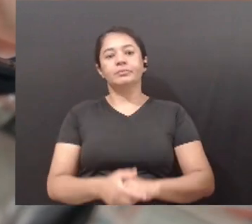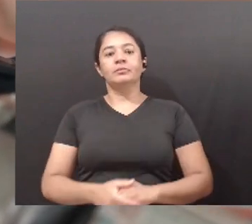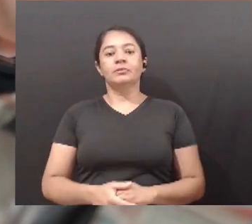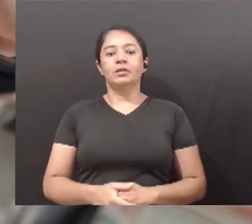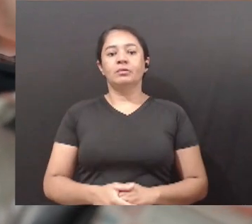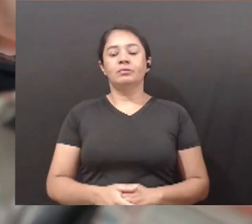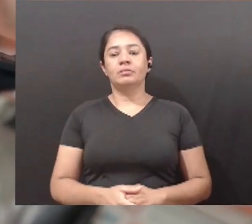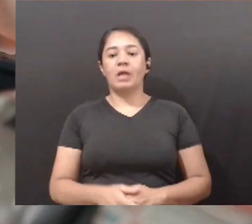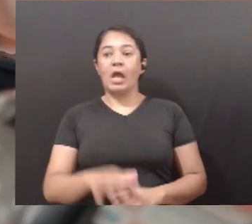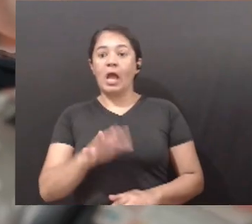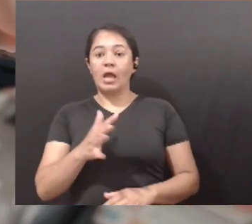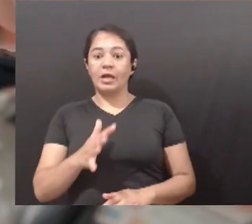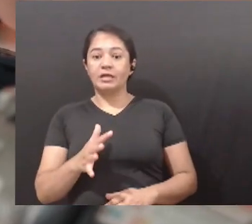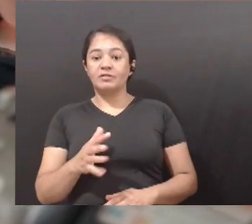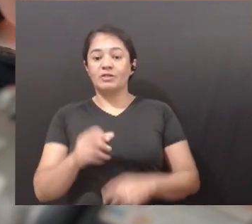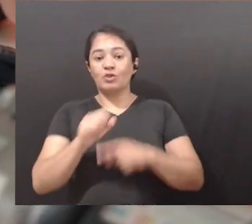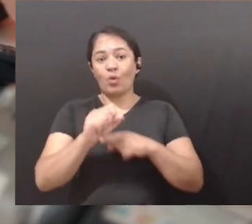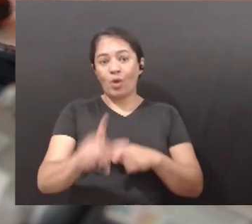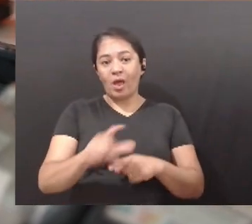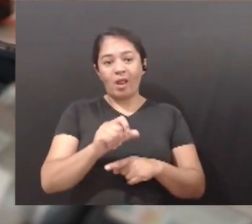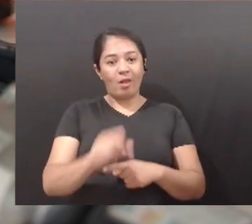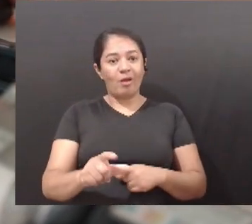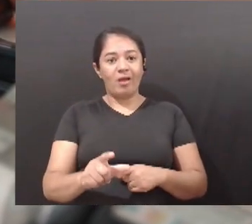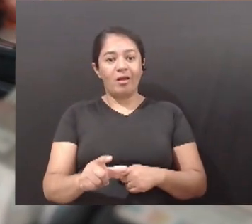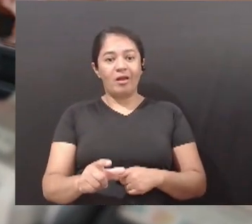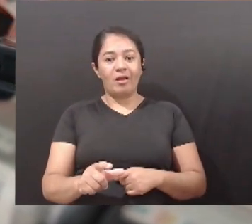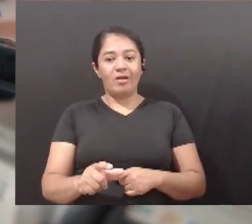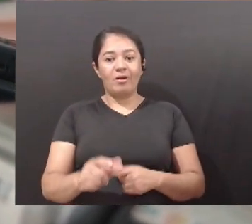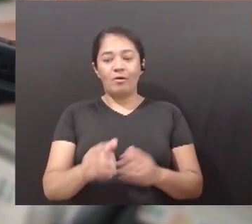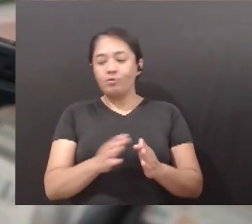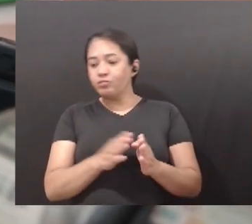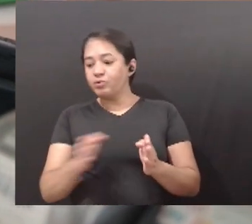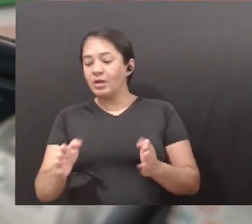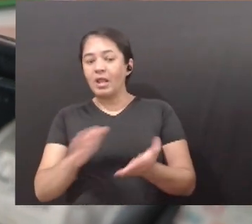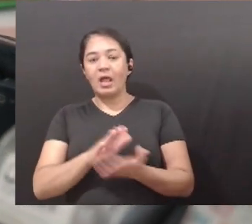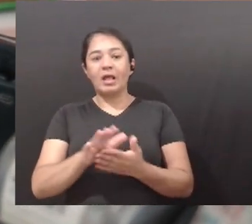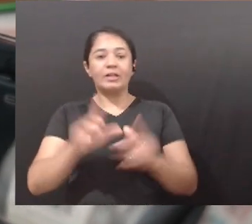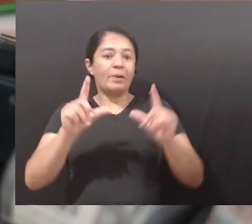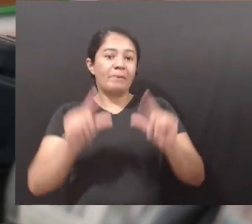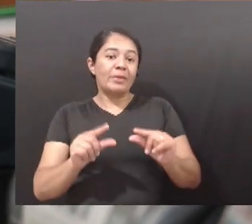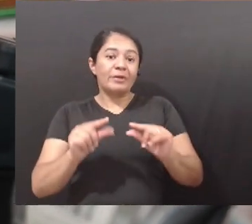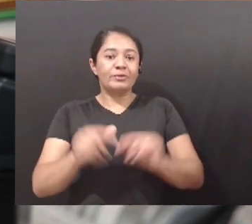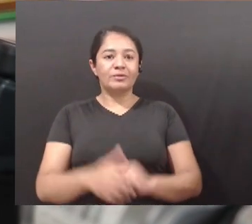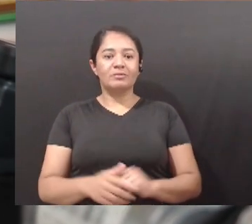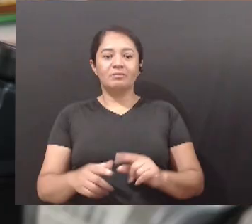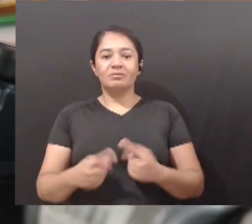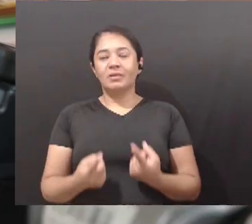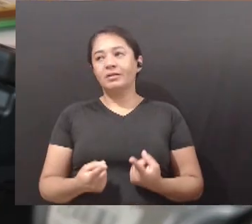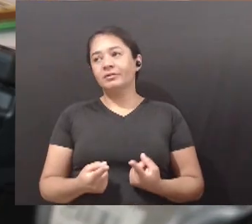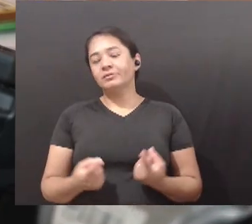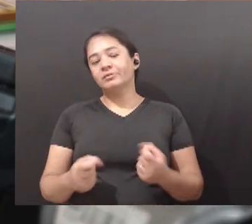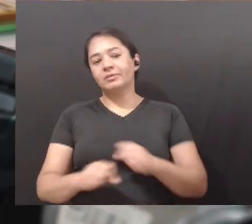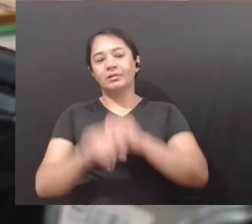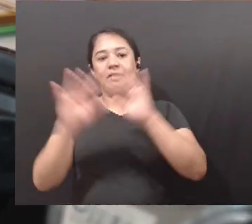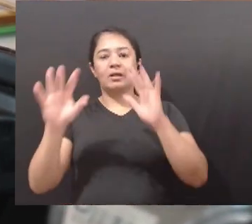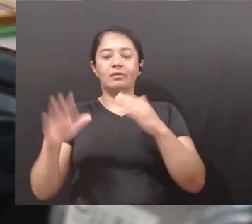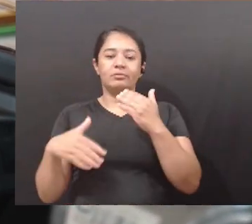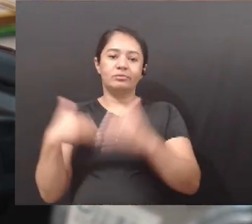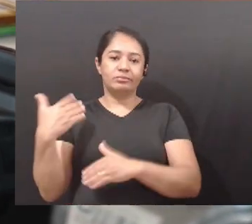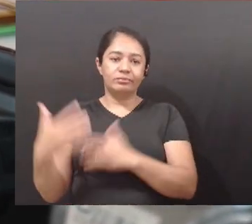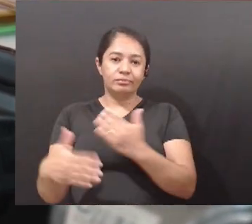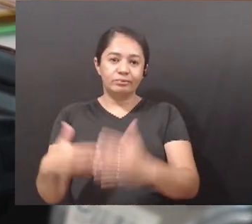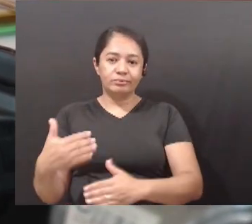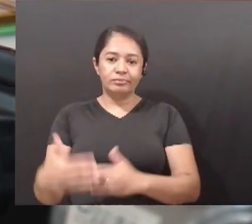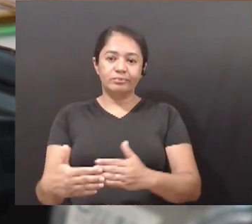aluguel, no mesmo período de tempo, ela gastaria até menos. Só que aí, obviamente, depois do tempo, por exemplo, no caso do financiou, ela